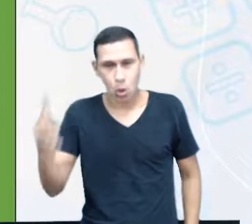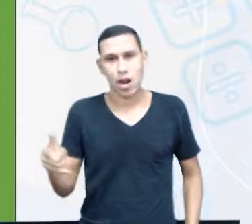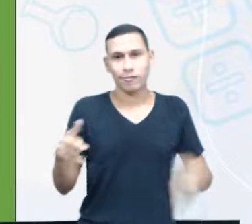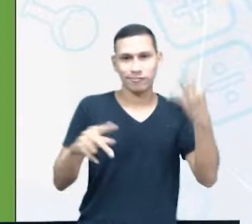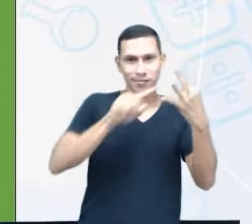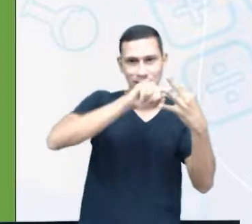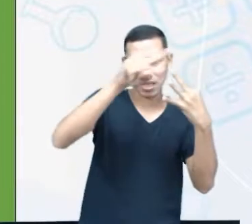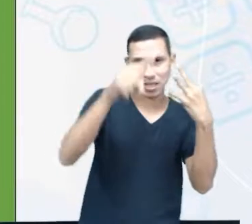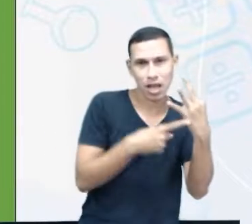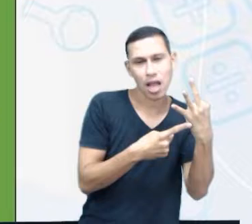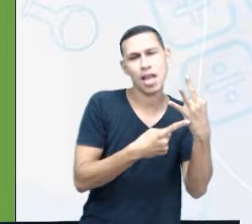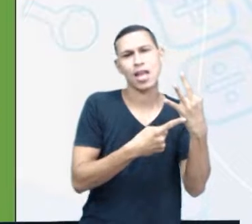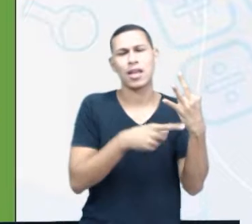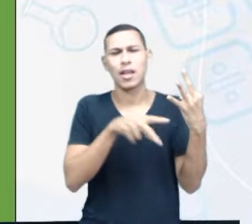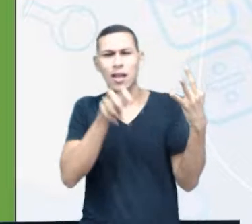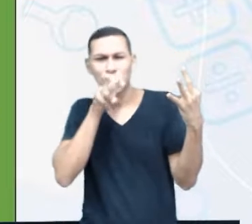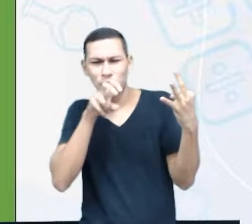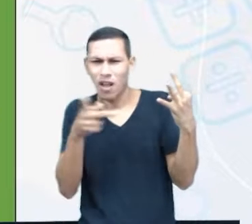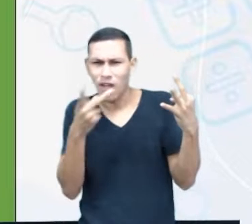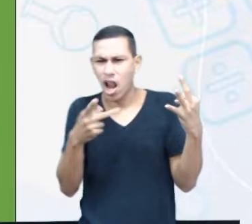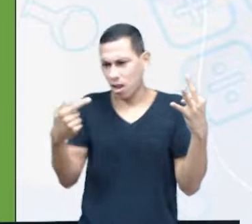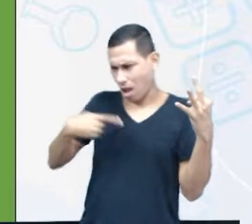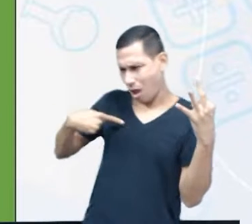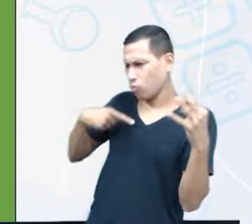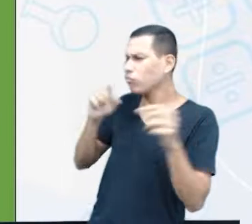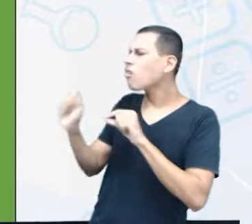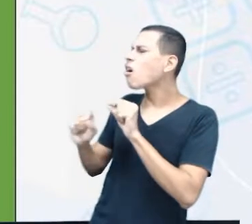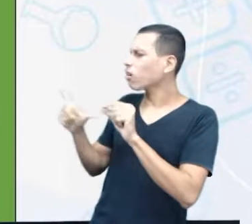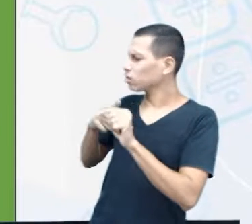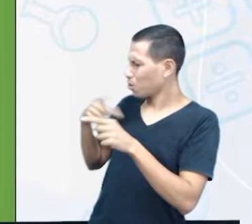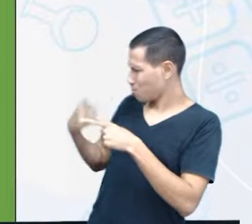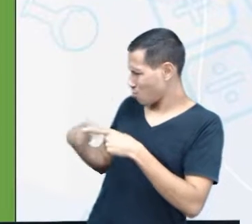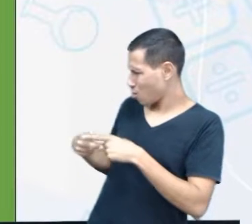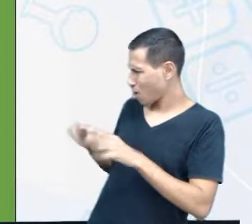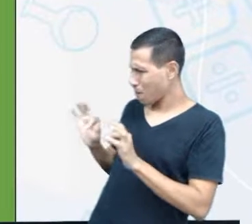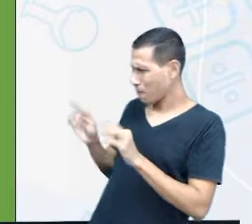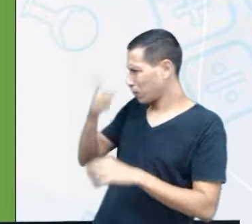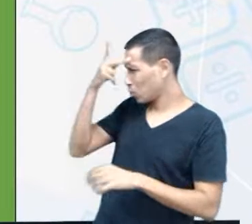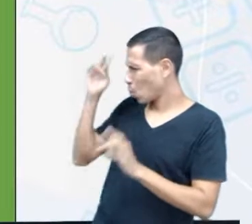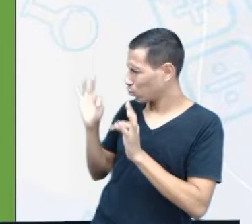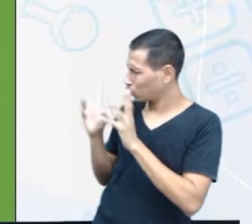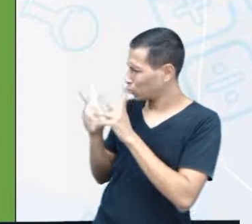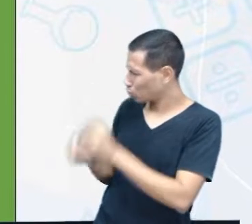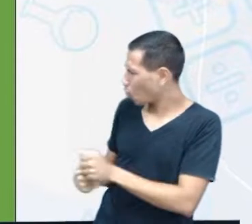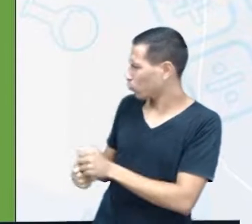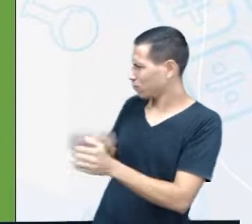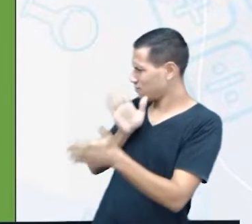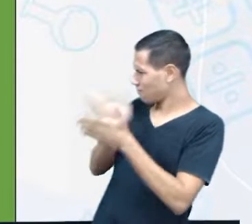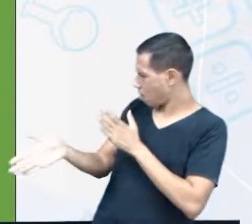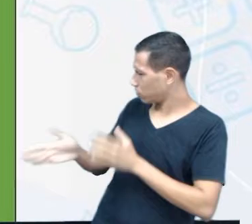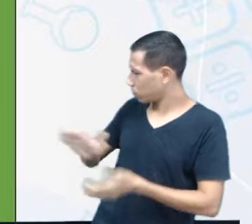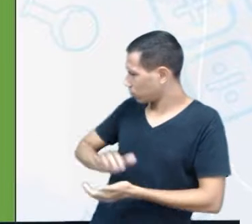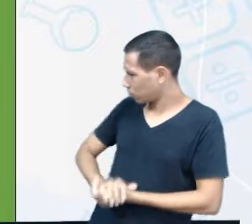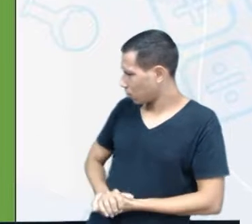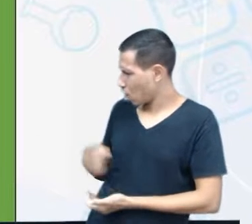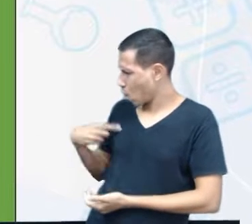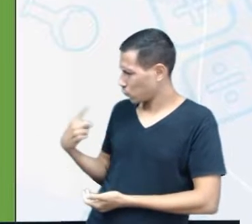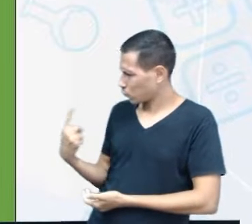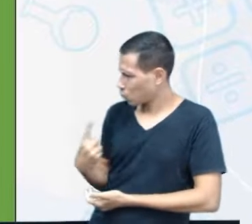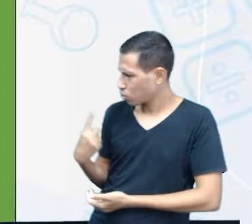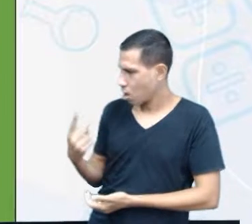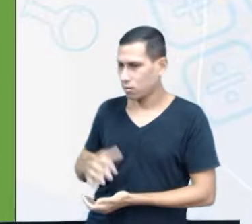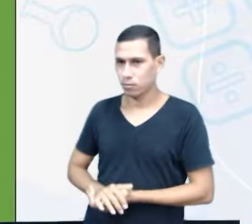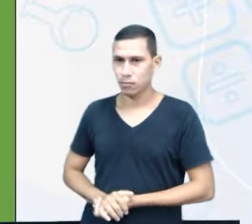Cebolinha, onde a Mônica diz: "E eu, o que tenho? Por que todo mundo sempre vai embora?"